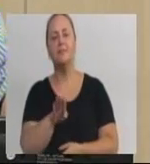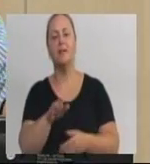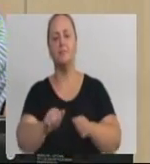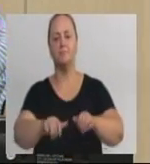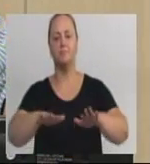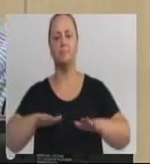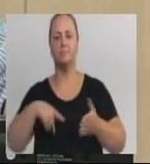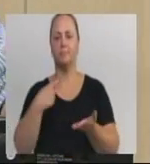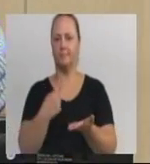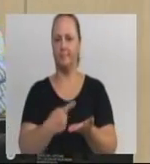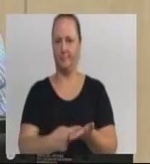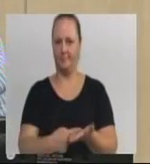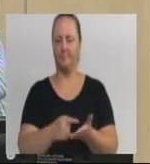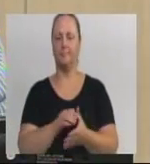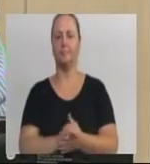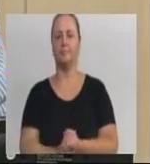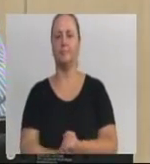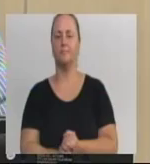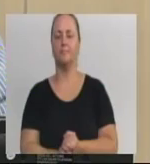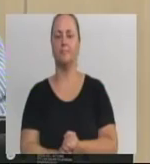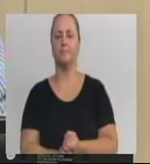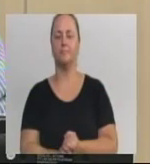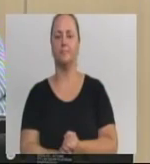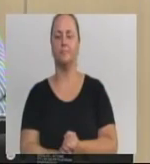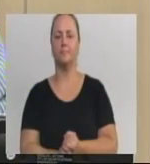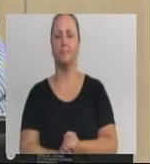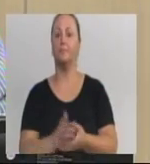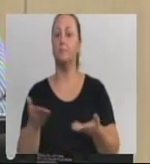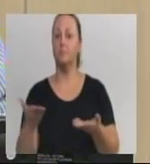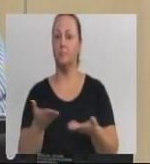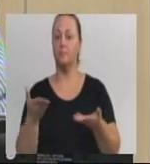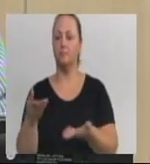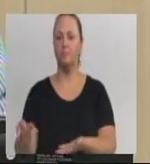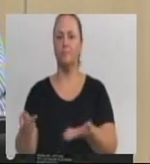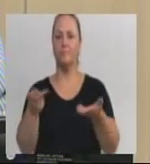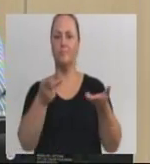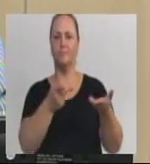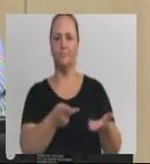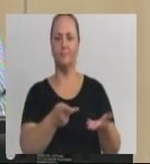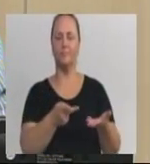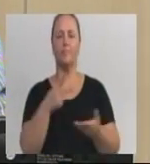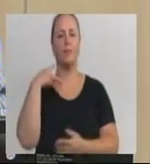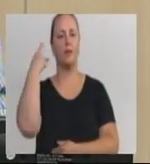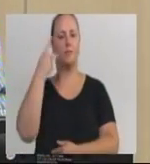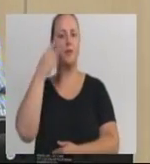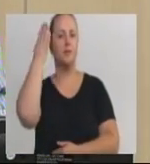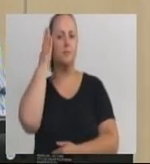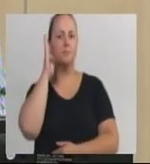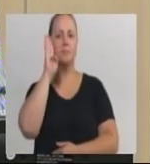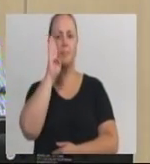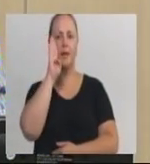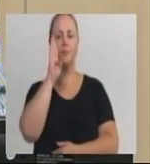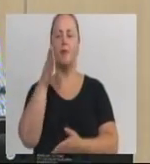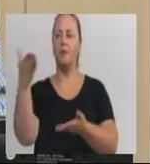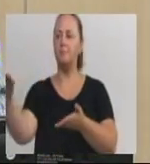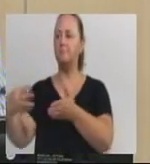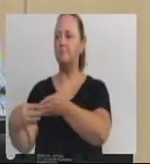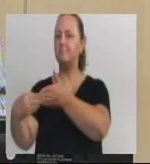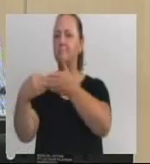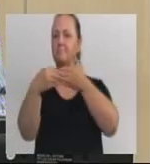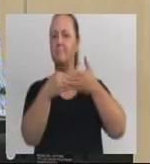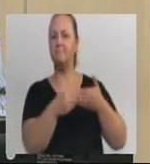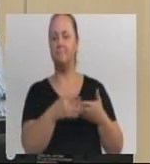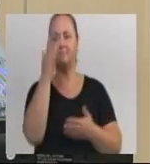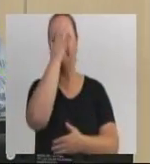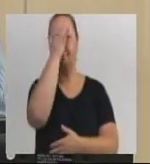ordinária. Na sequência, eu quero convidar o vereador Beto Tribes, que receba a nossa convidada